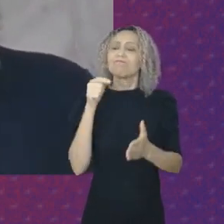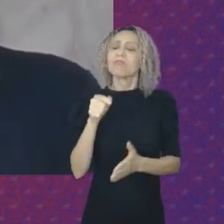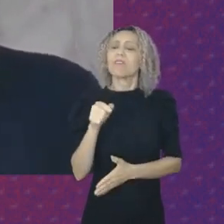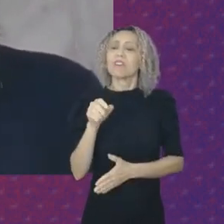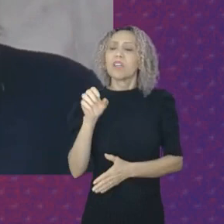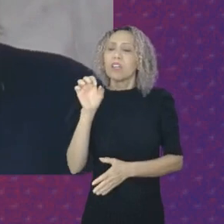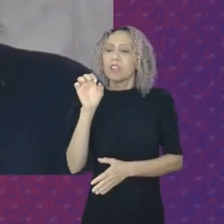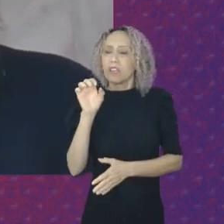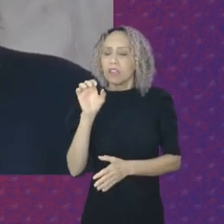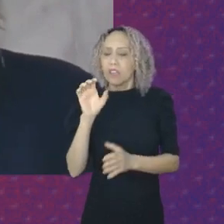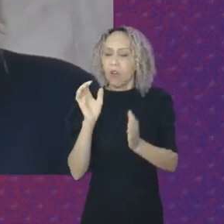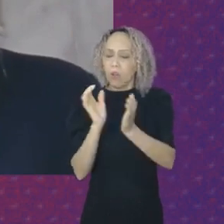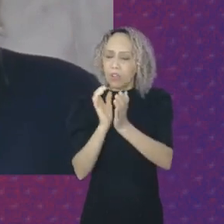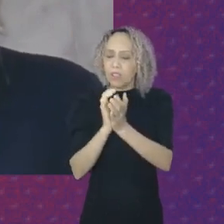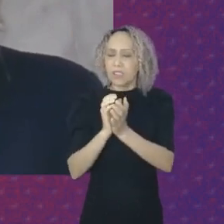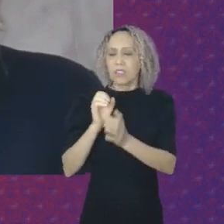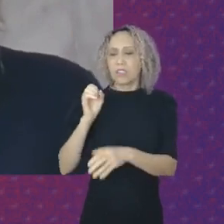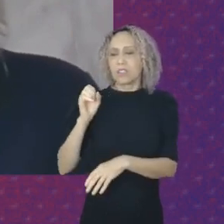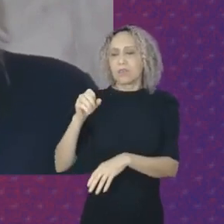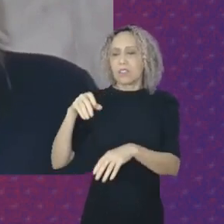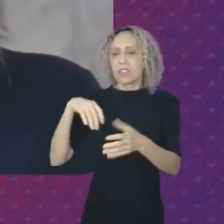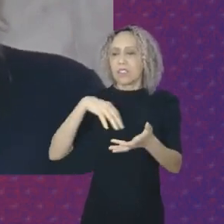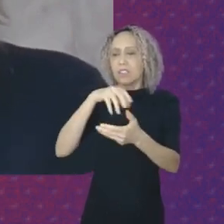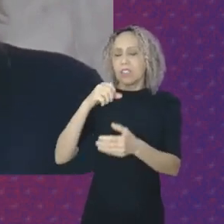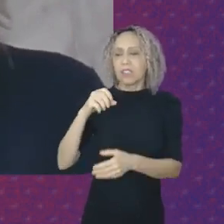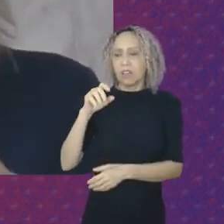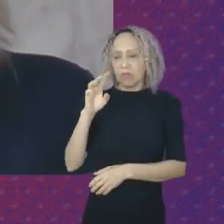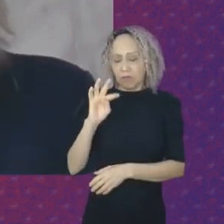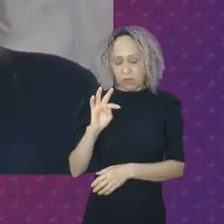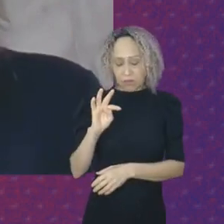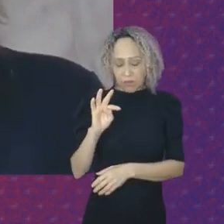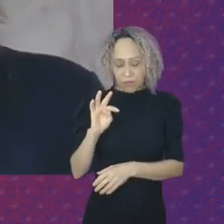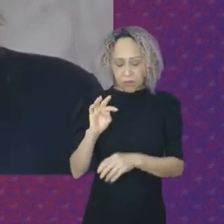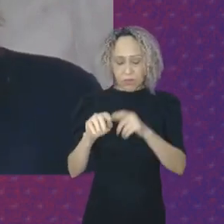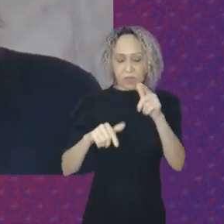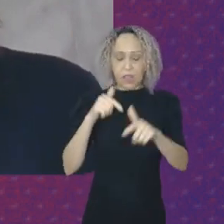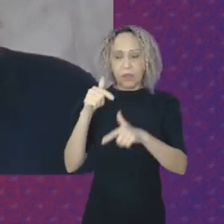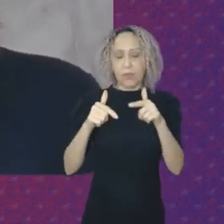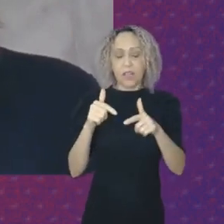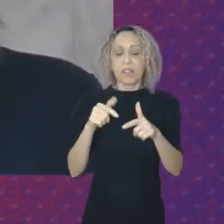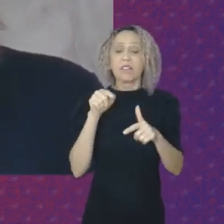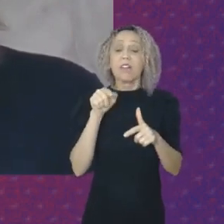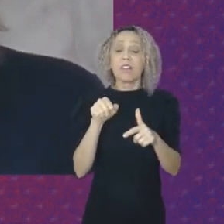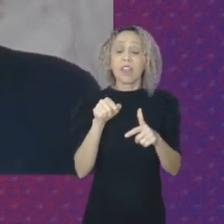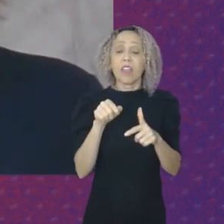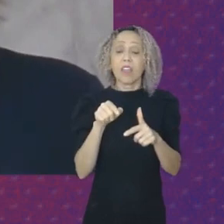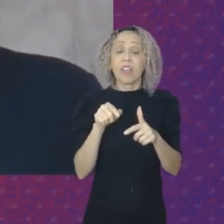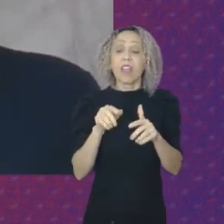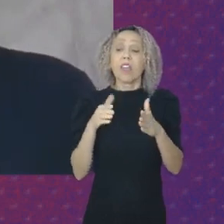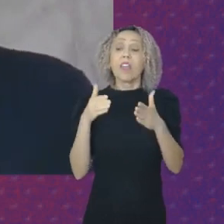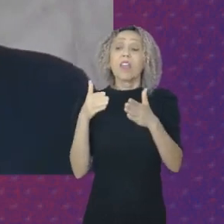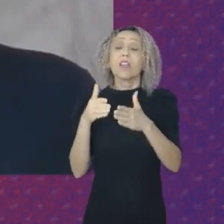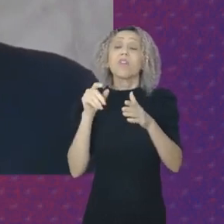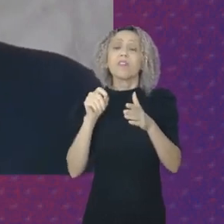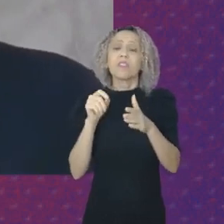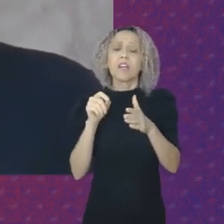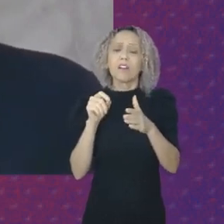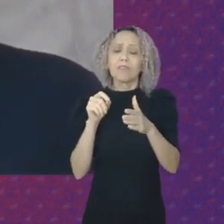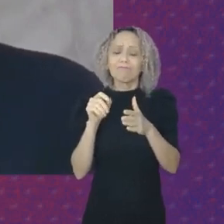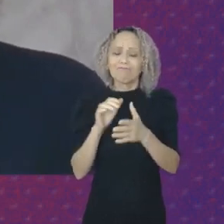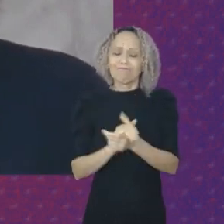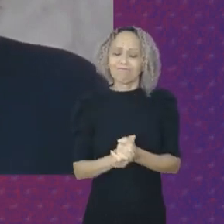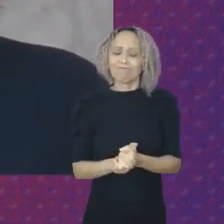da prevenção, apuração e coibição do assédio sexual no mundo do trabalho. Ter sido